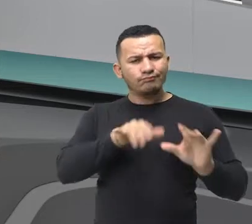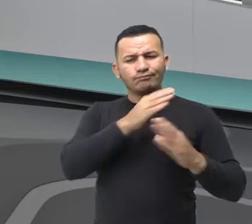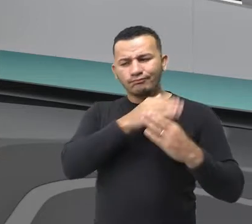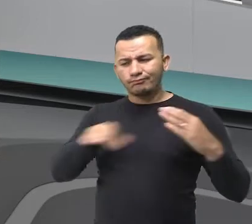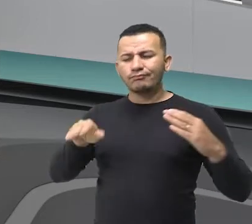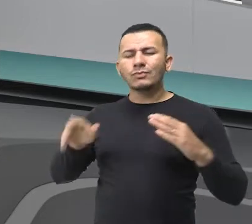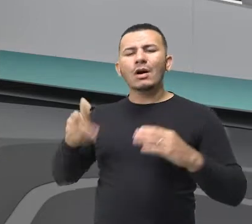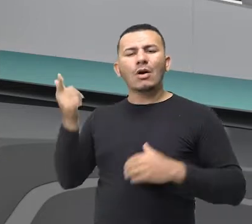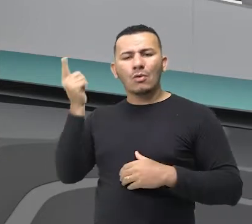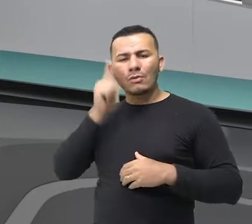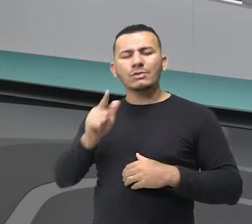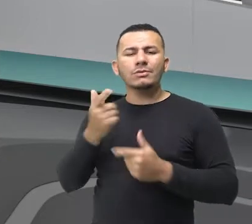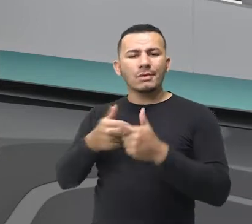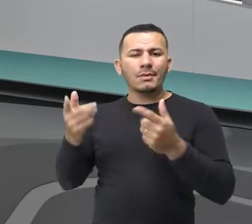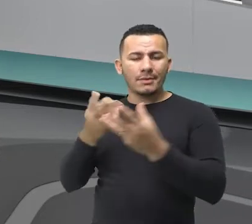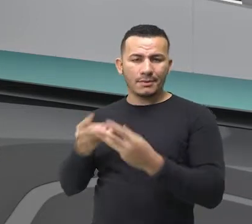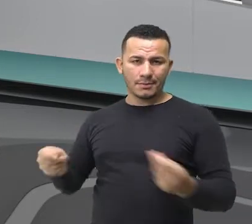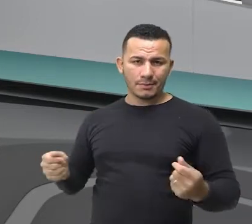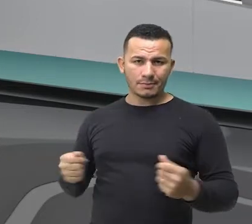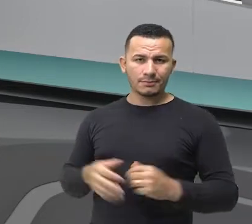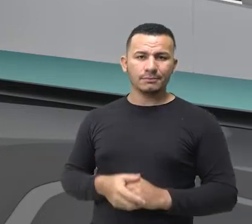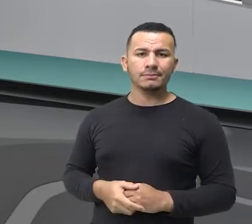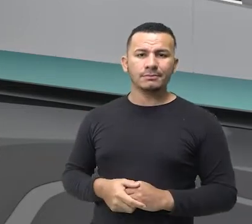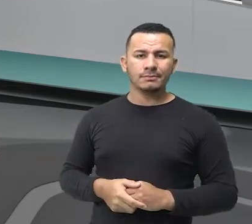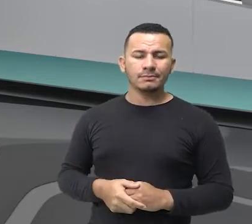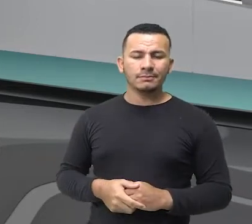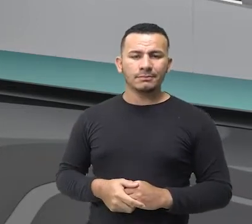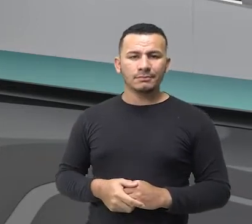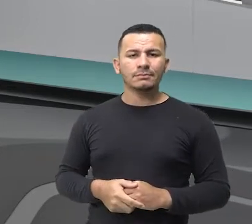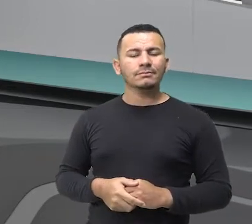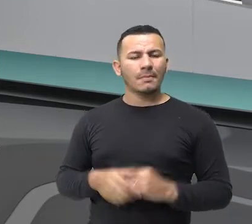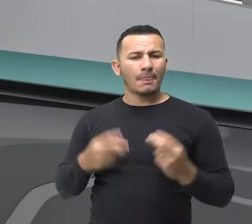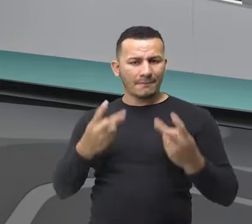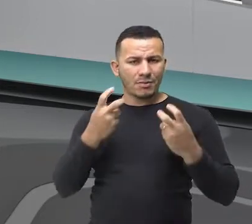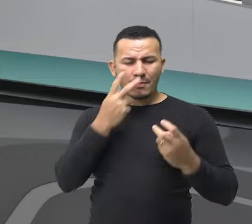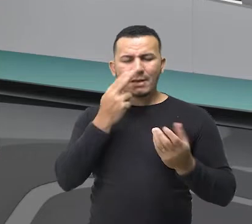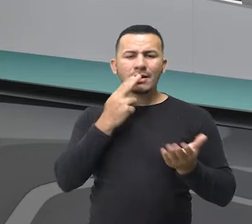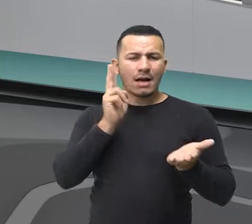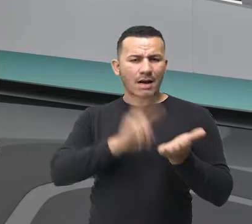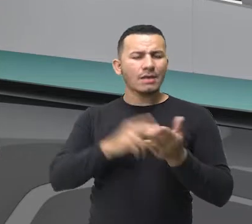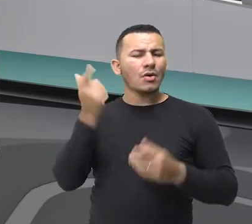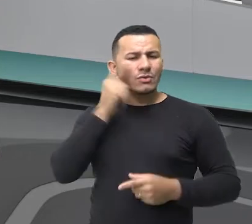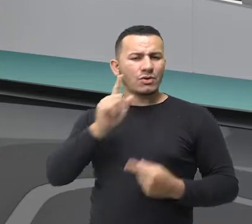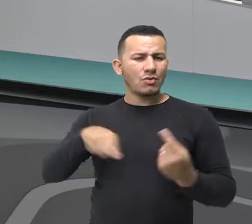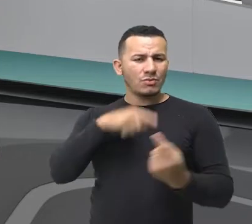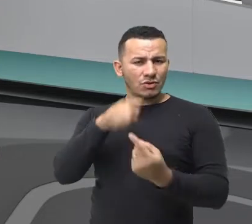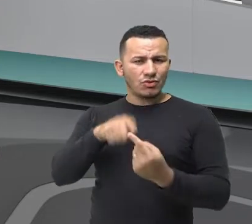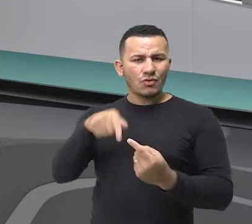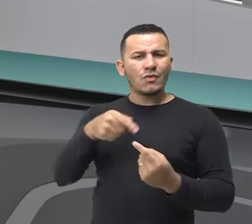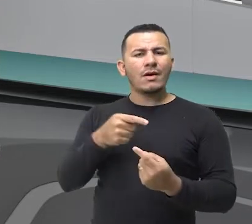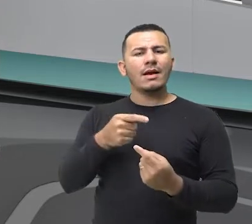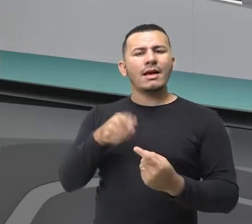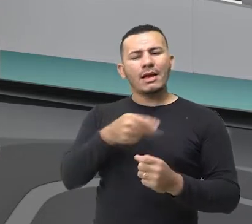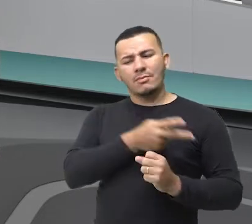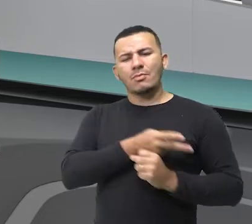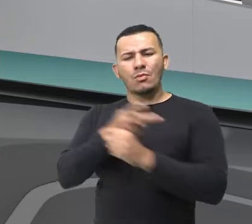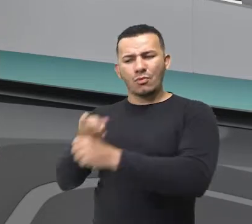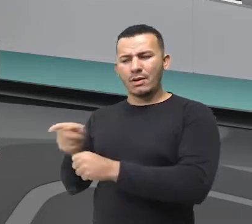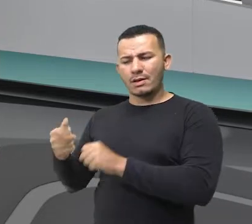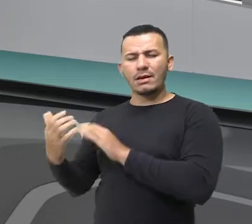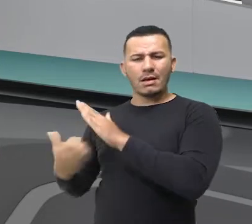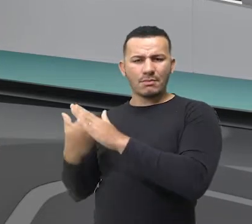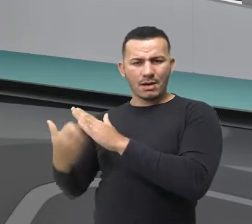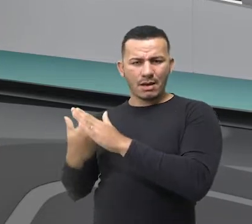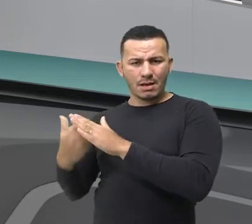conseguiu solucionar o seu problema Observe que a carta alcançou o seu objetivo que era procurar ou seja apresentar